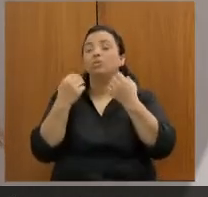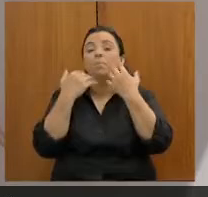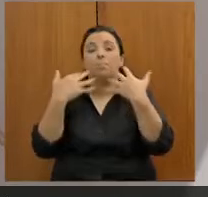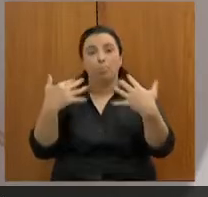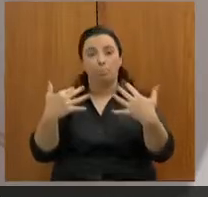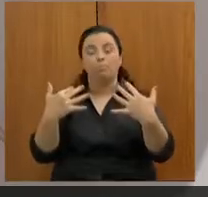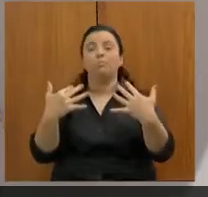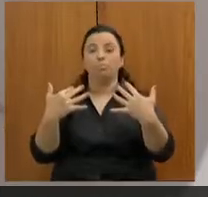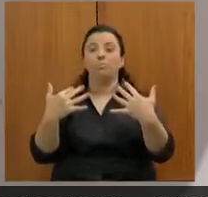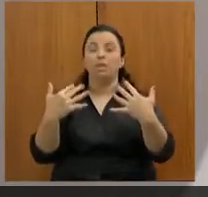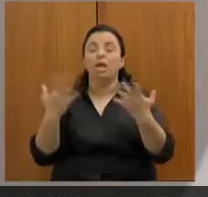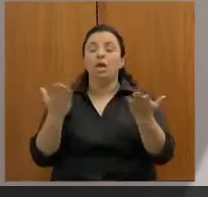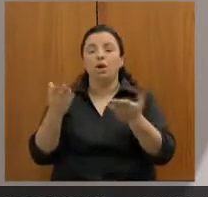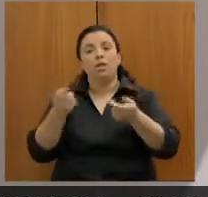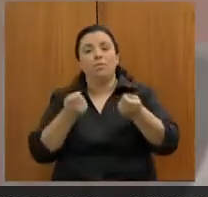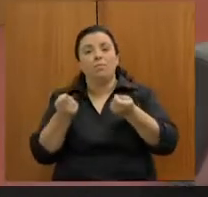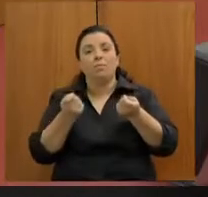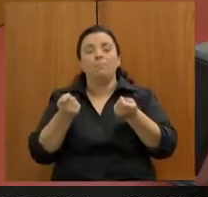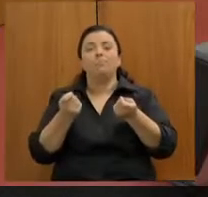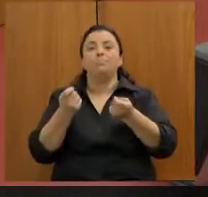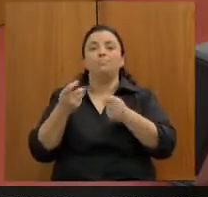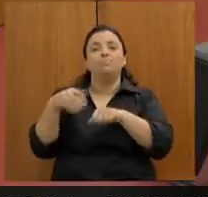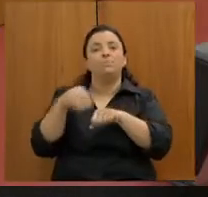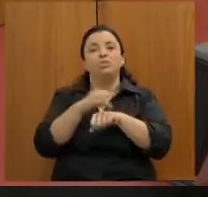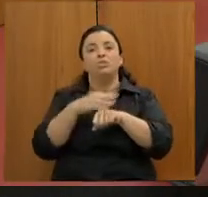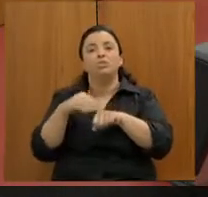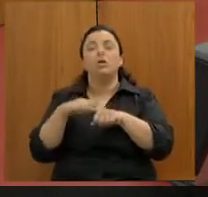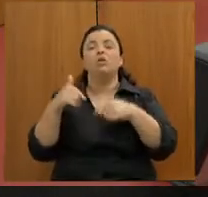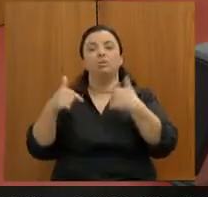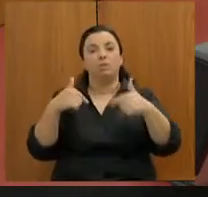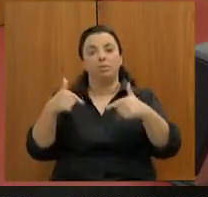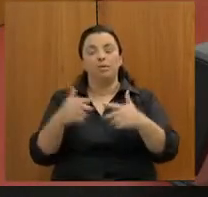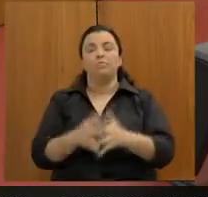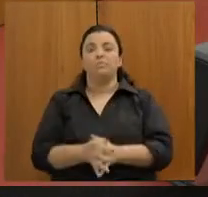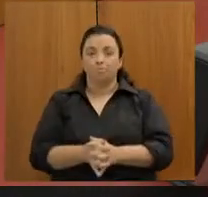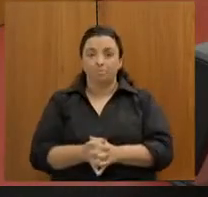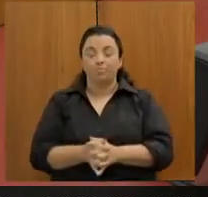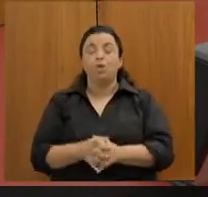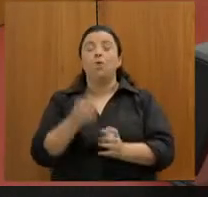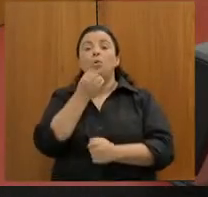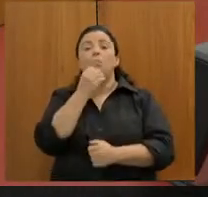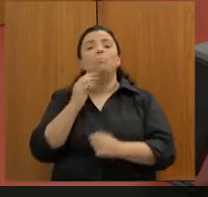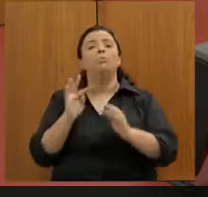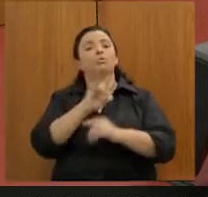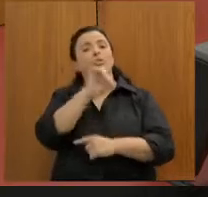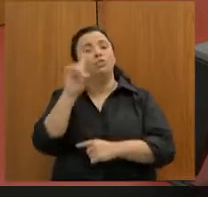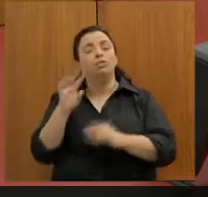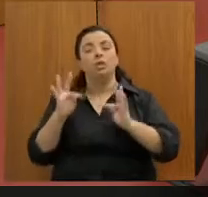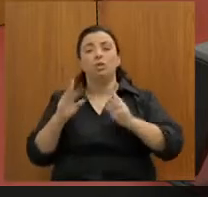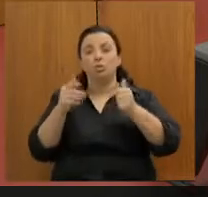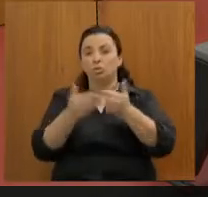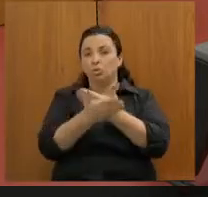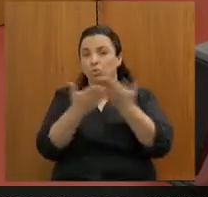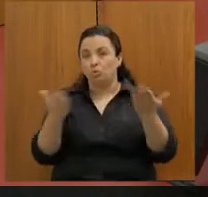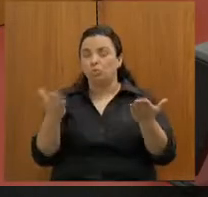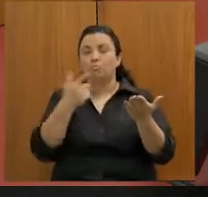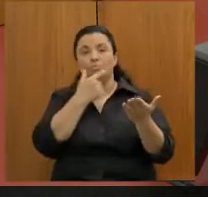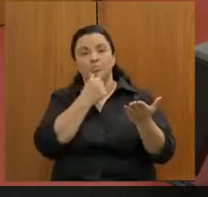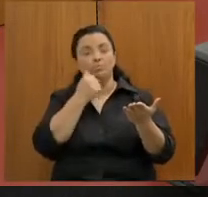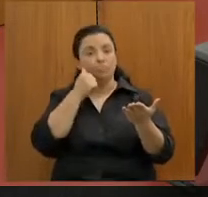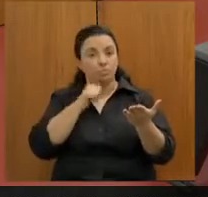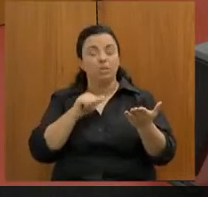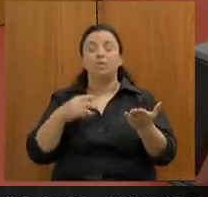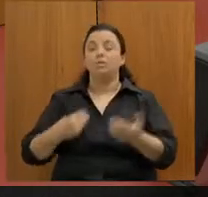mediadora dos trabalhos Olá bom dia a todas e todos que se fazem